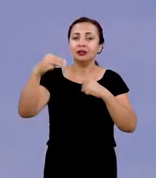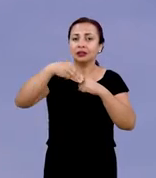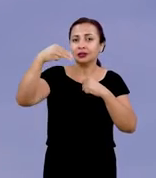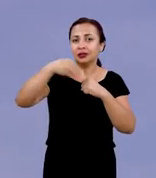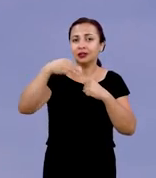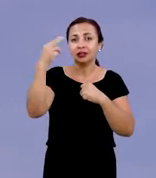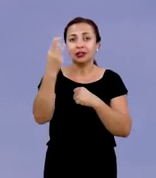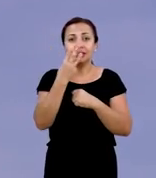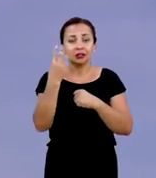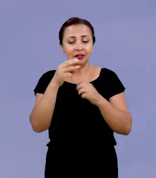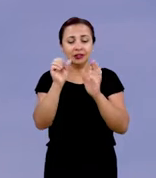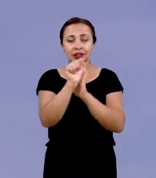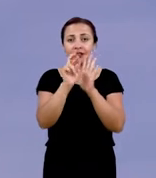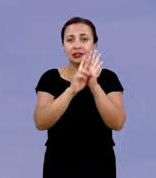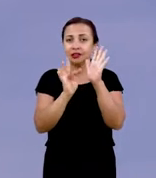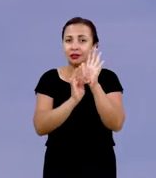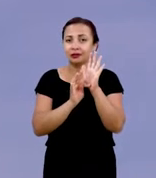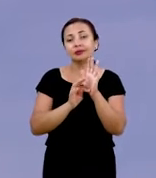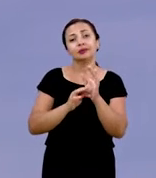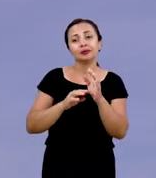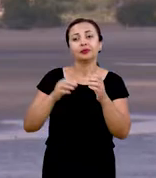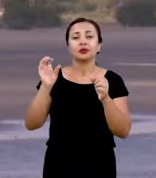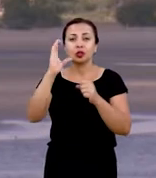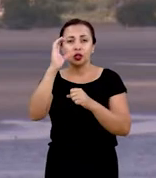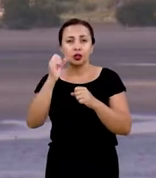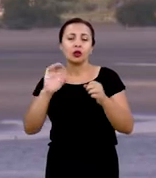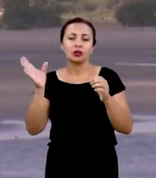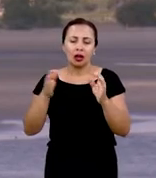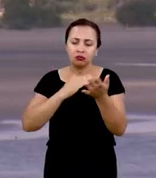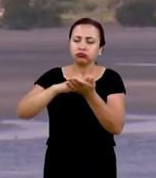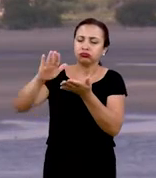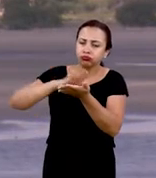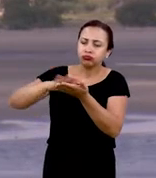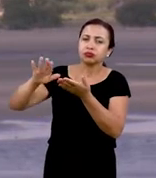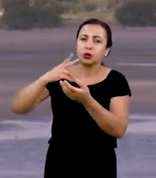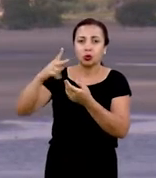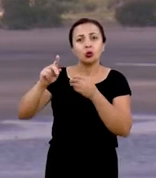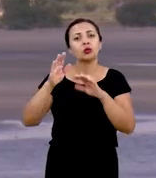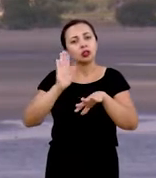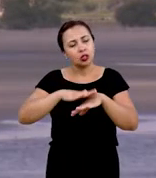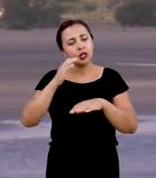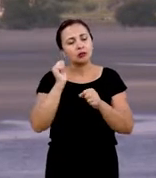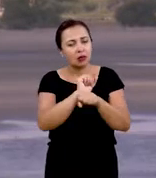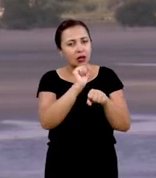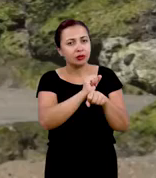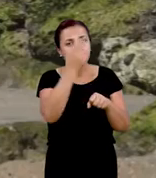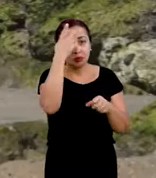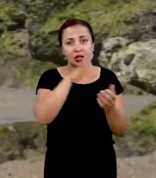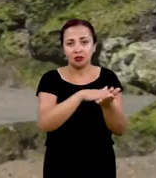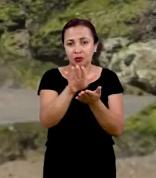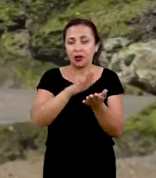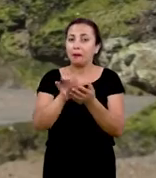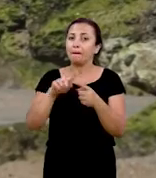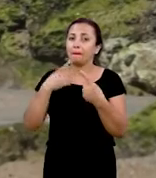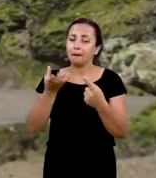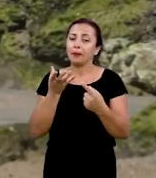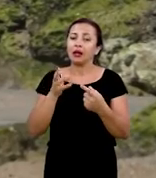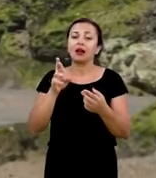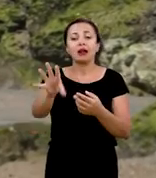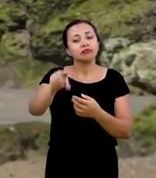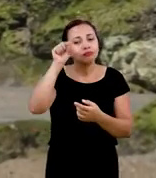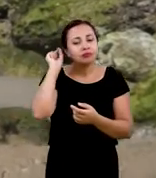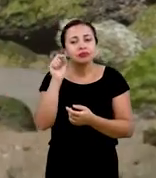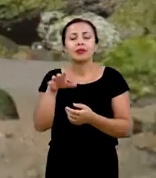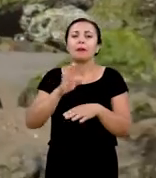mestrado, 3 artigos científicos foram publicados e outros tantos estão submetidos para publicação, mas queria destacar o